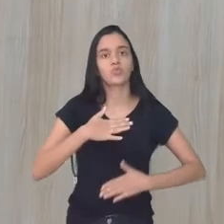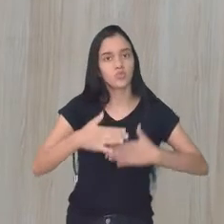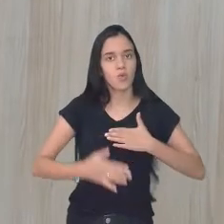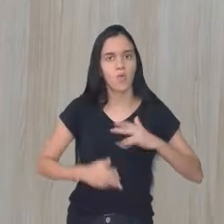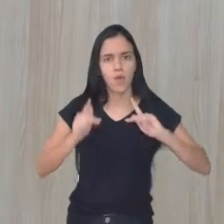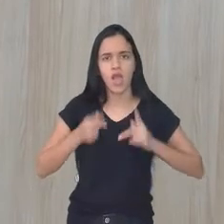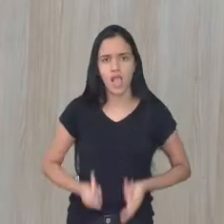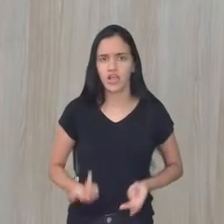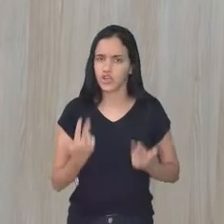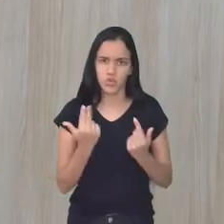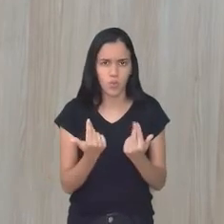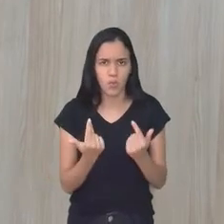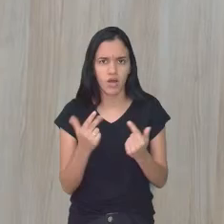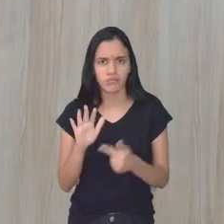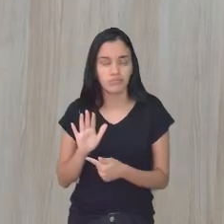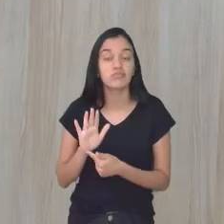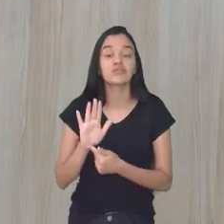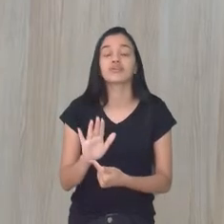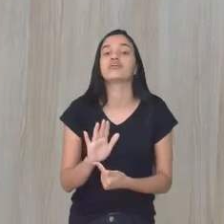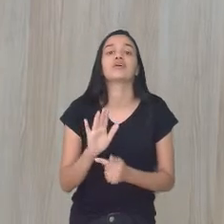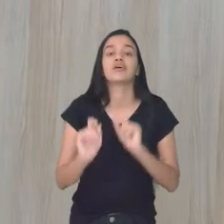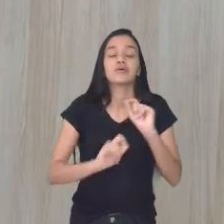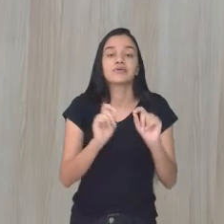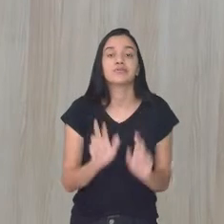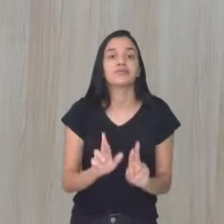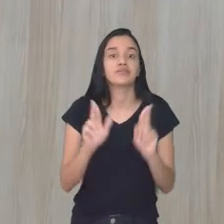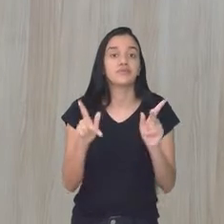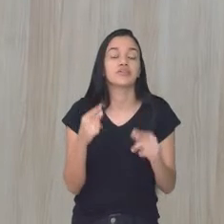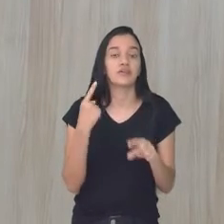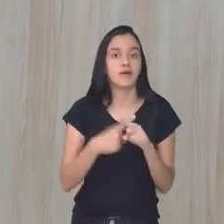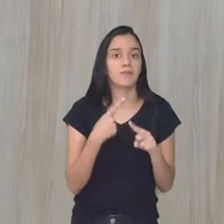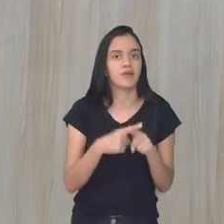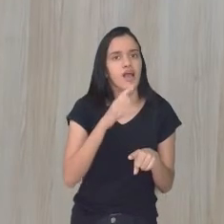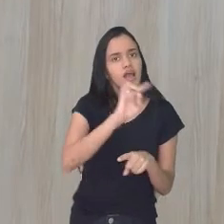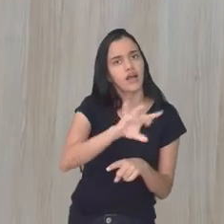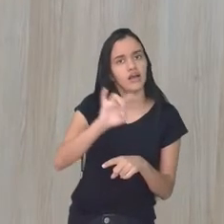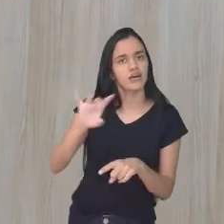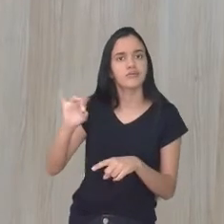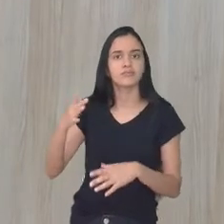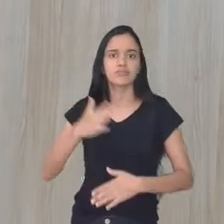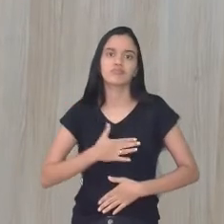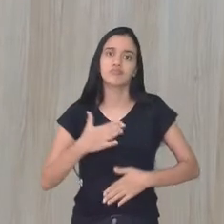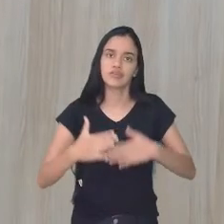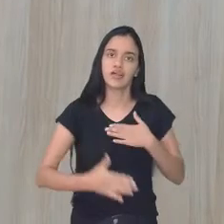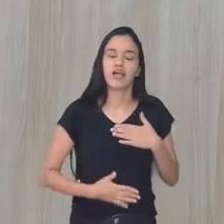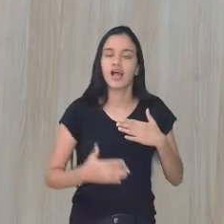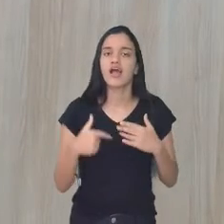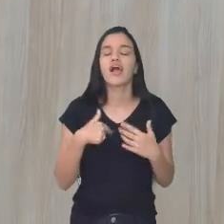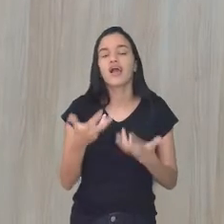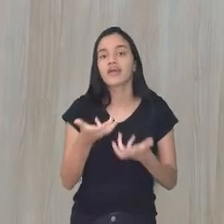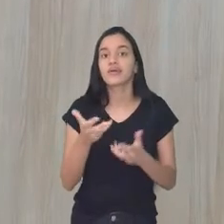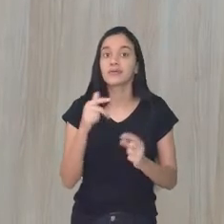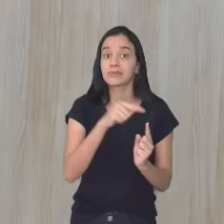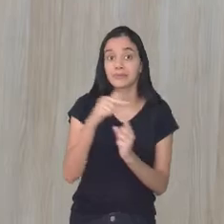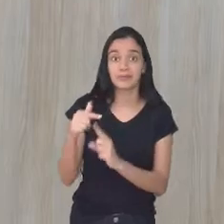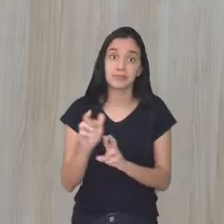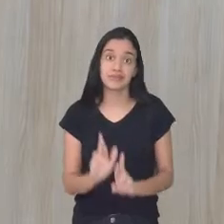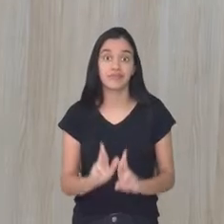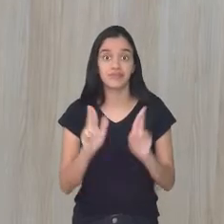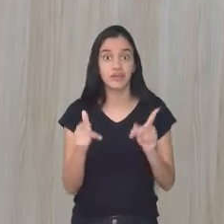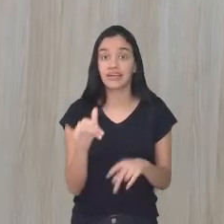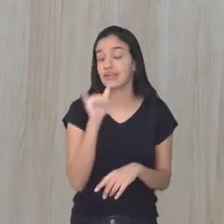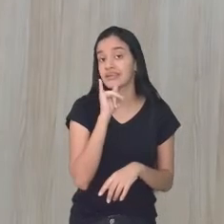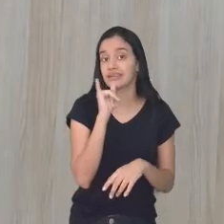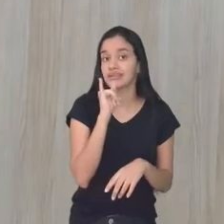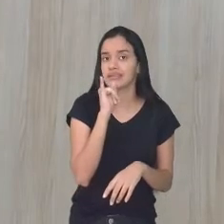são iguais. Eles vão apresentar diferença porque cada parte do nosso corpo requer um tipo diferente.